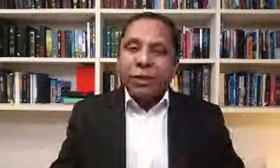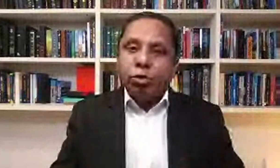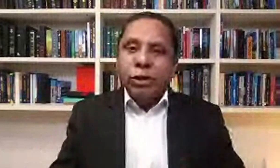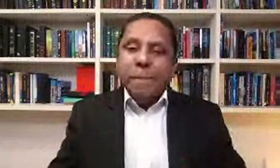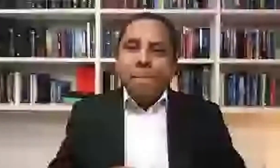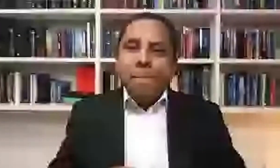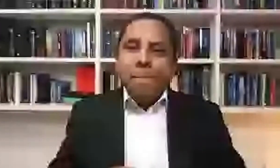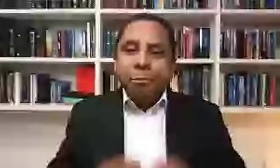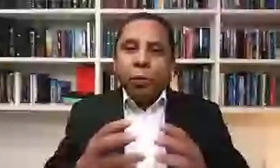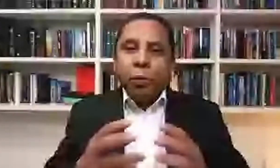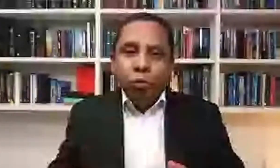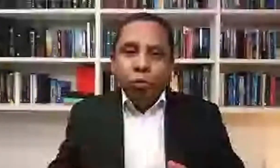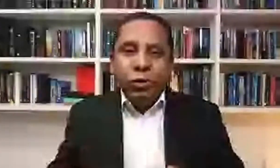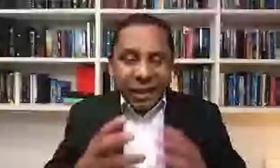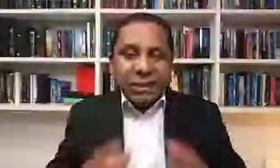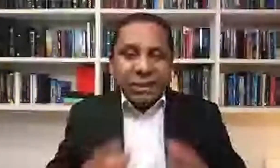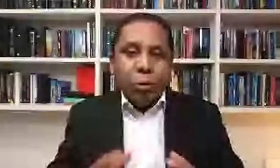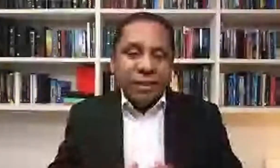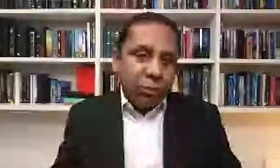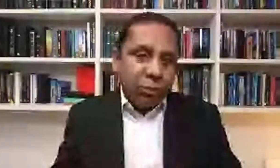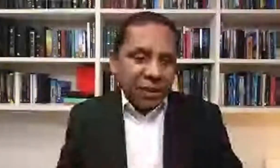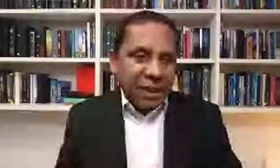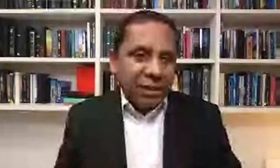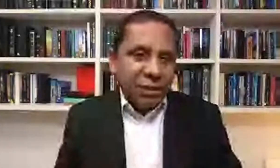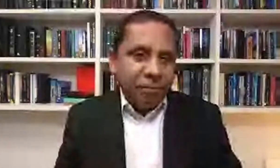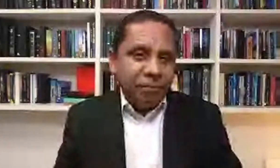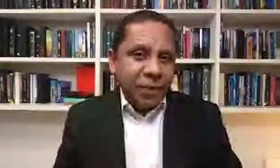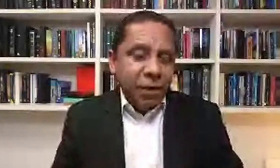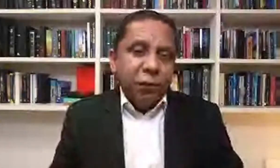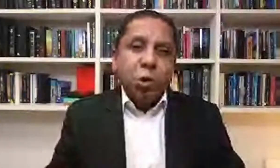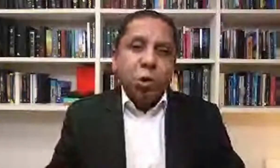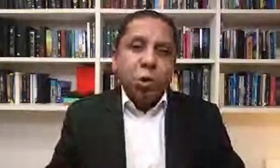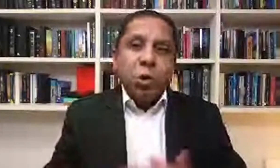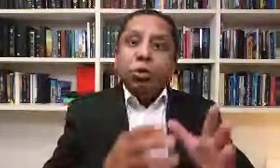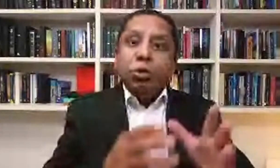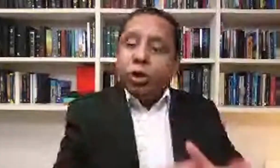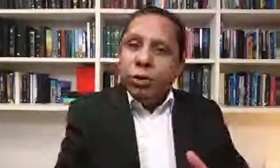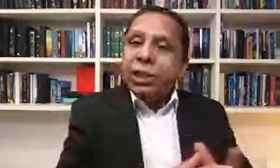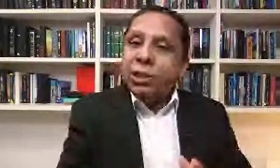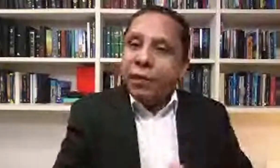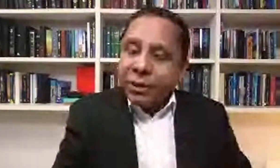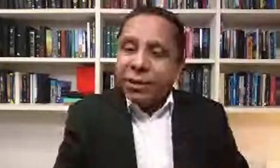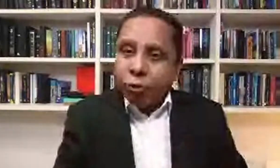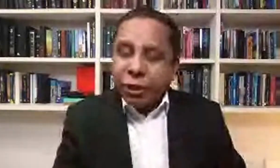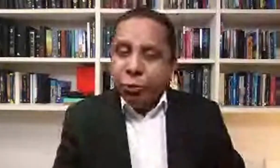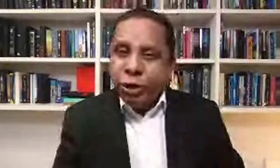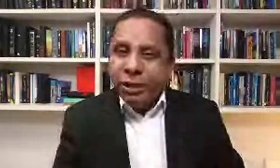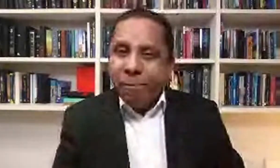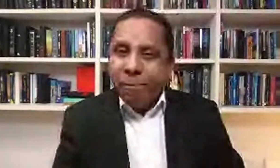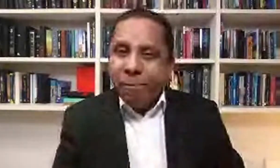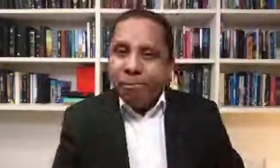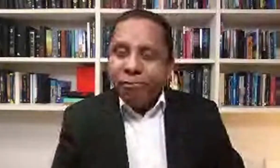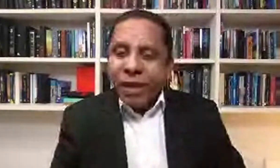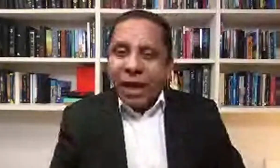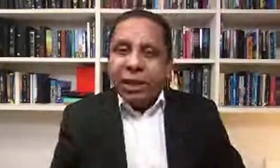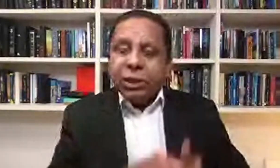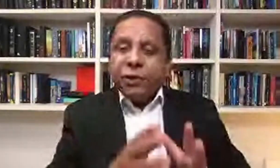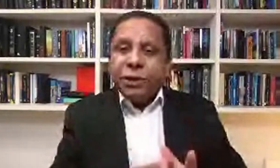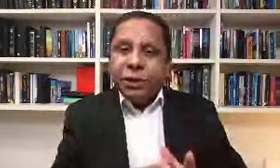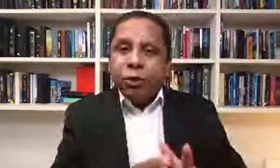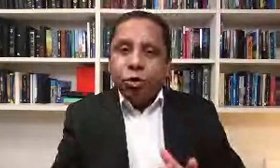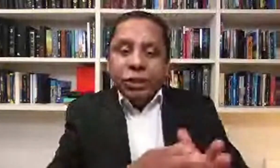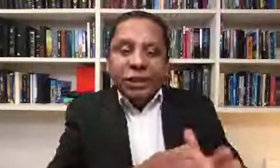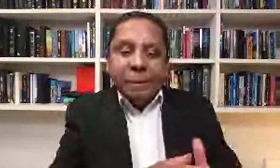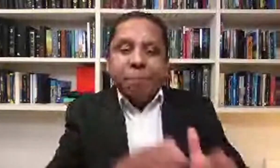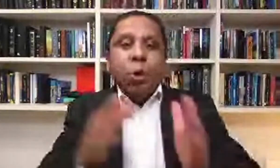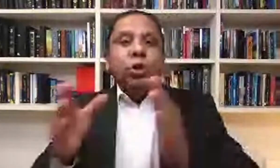processo profundo de restauração da verdade. Foi quando surgiu a Igreja Adventista do Sétimo Dia. A Igreja